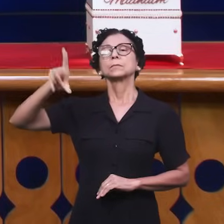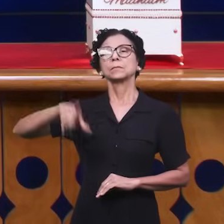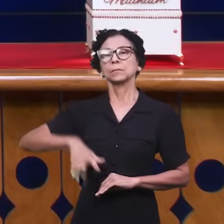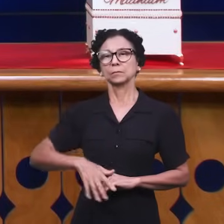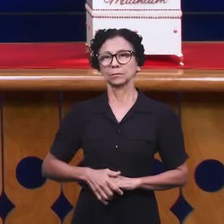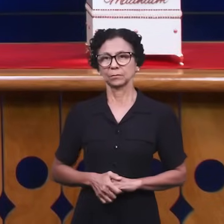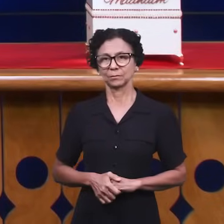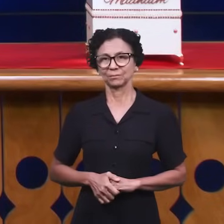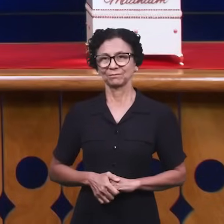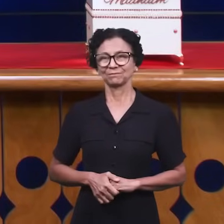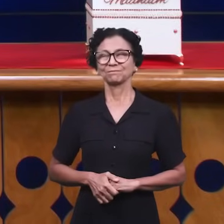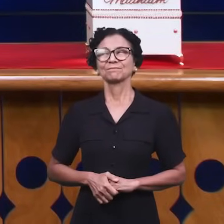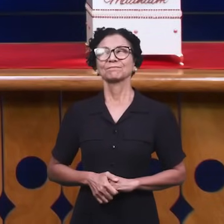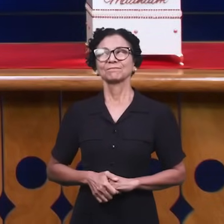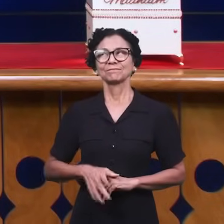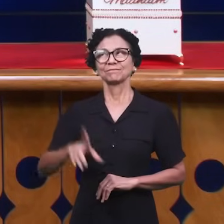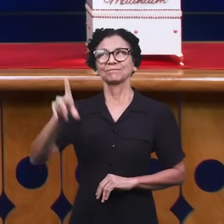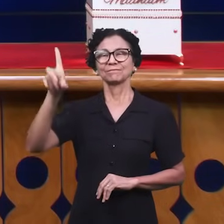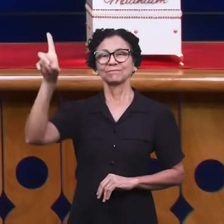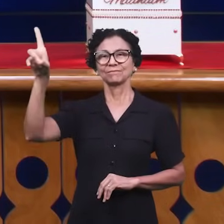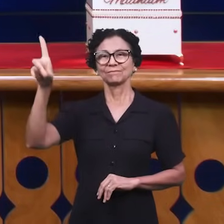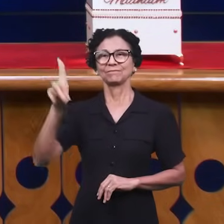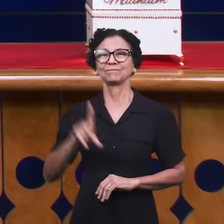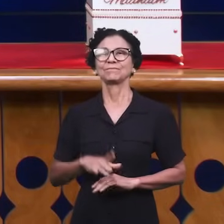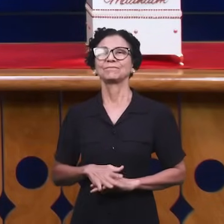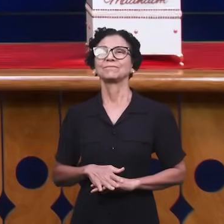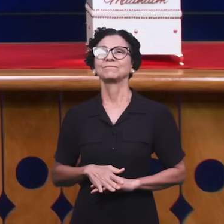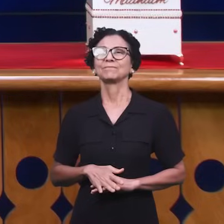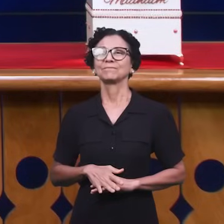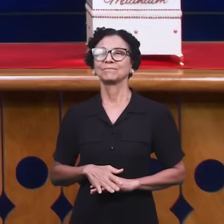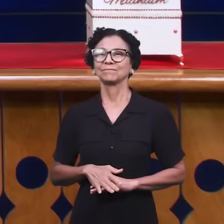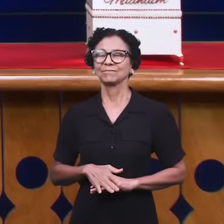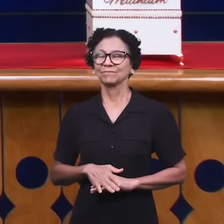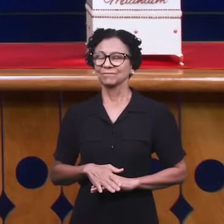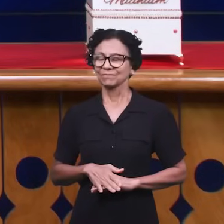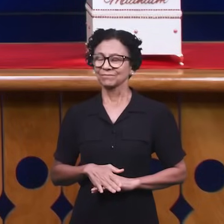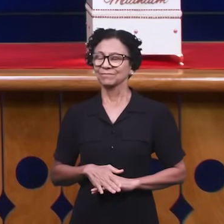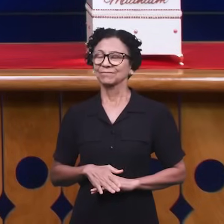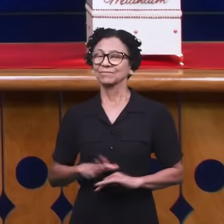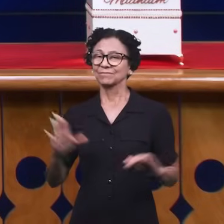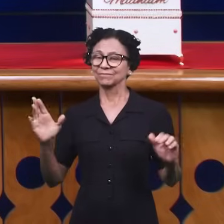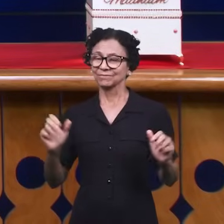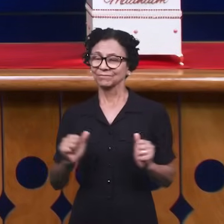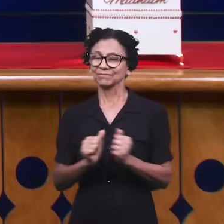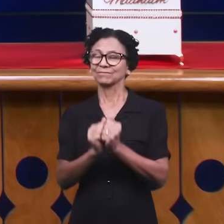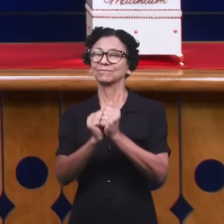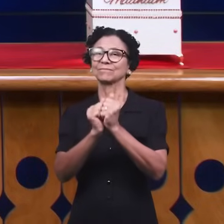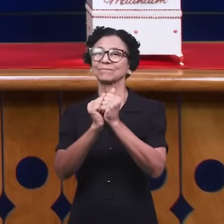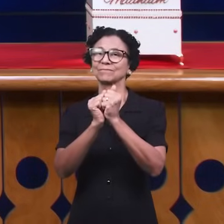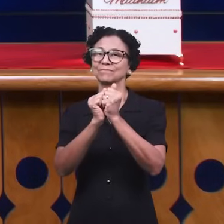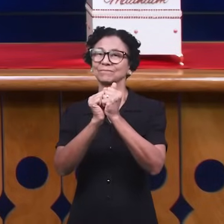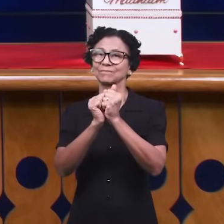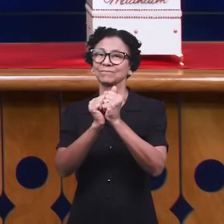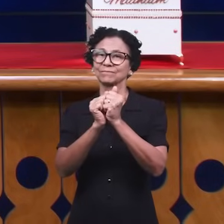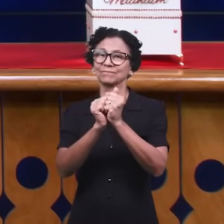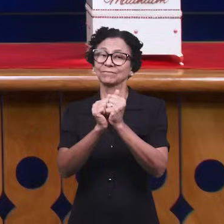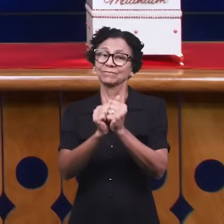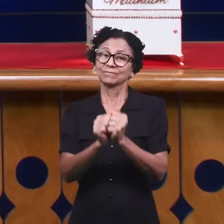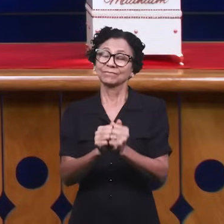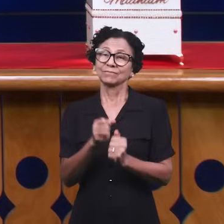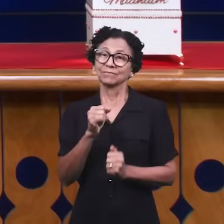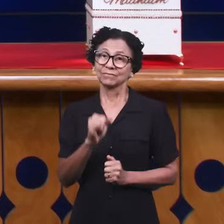que Deus vai à frente. Se Deus não for à frente, a vitória para mim não tem